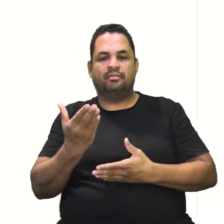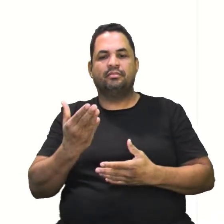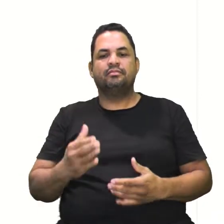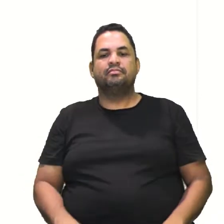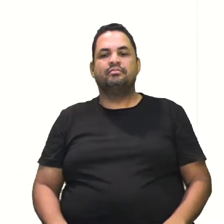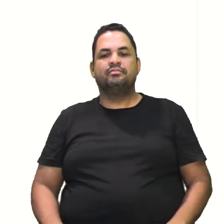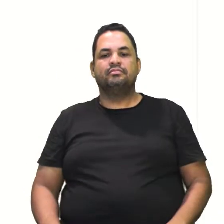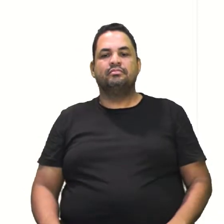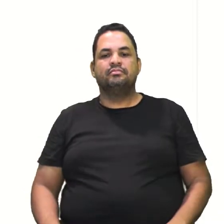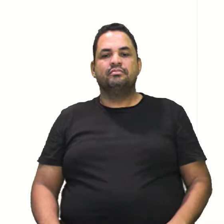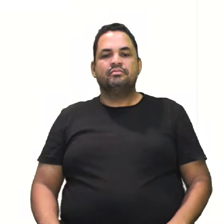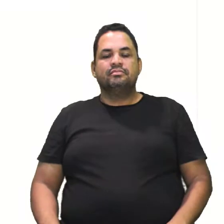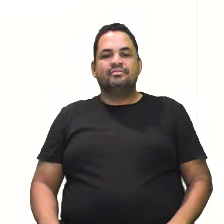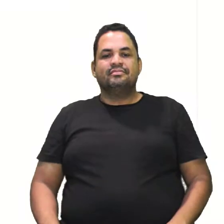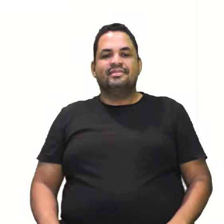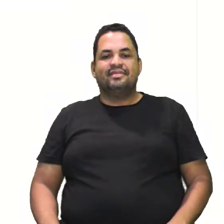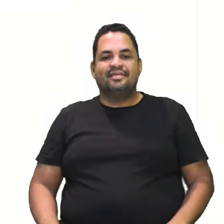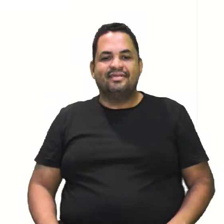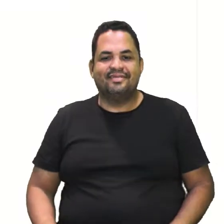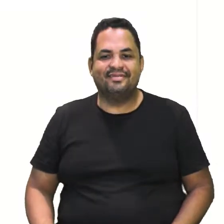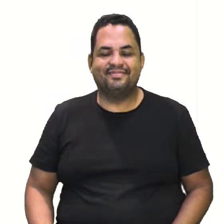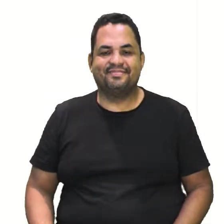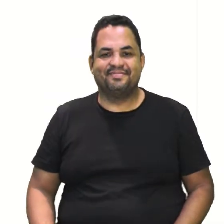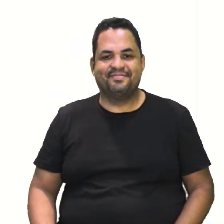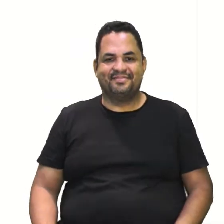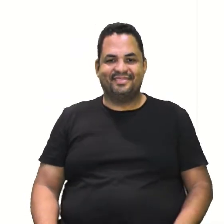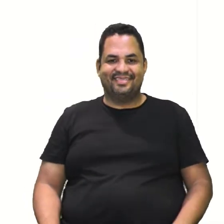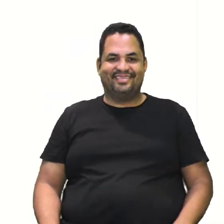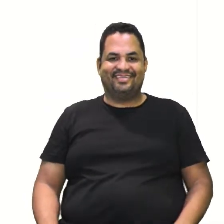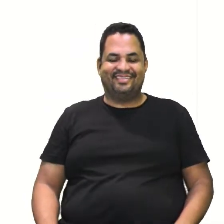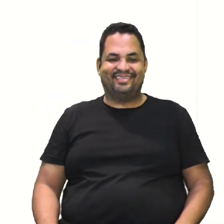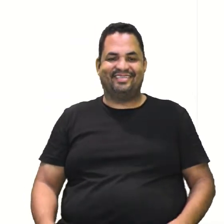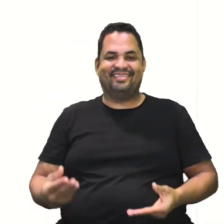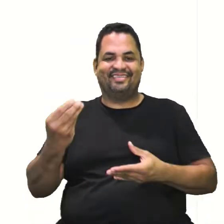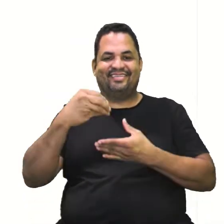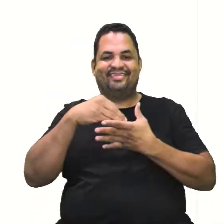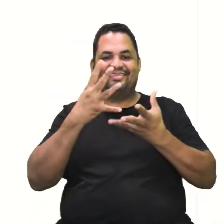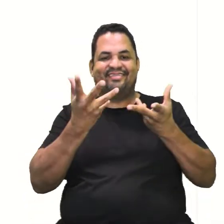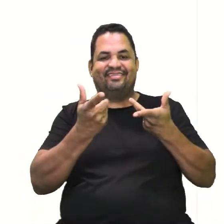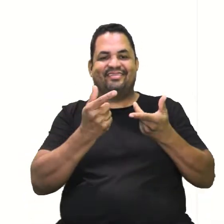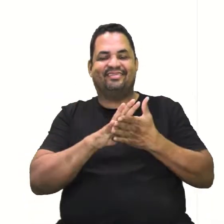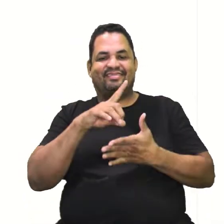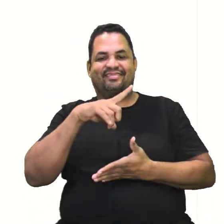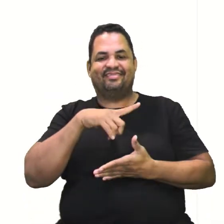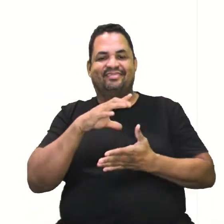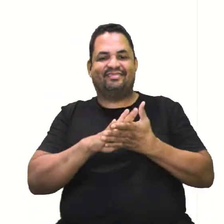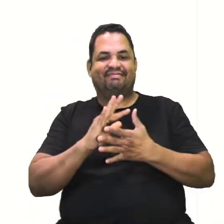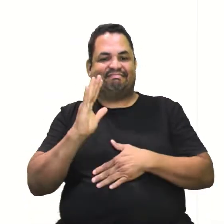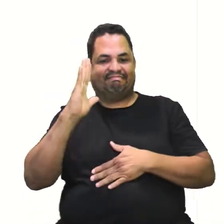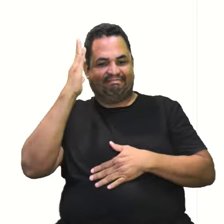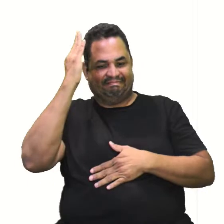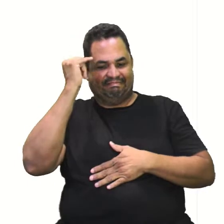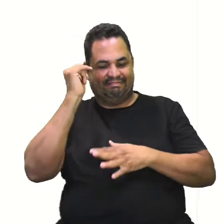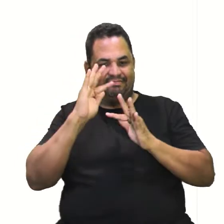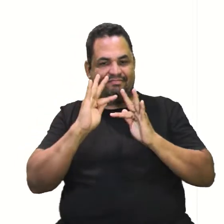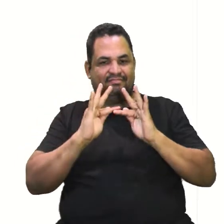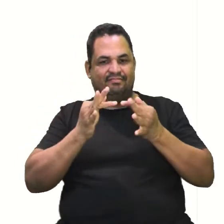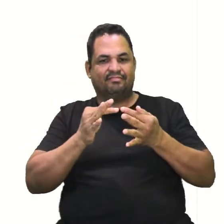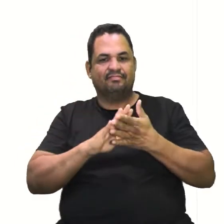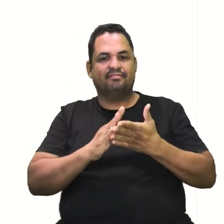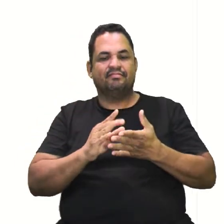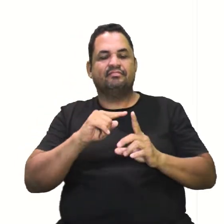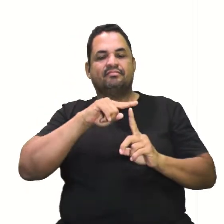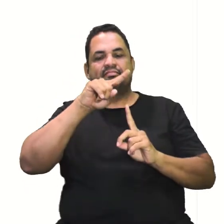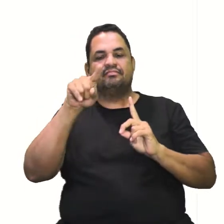da hipérbole. Hiperbólica? Eu ia falar equação hiperbólica. Dentro das habilidades, agora a gente tá fera, a gente tá fechando, né? Porque